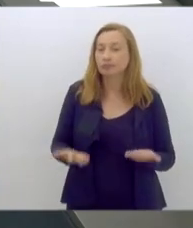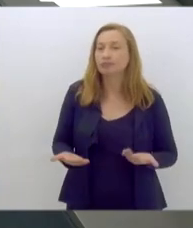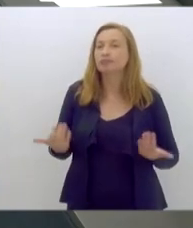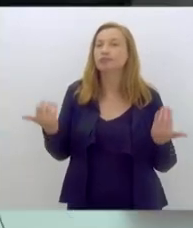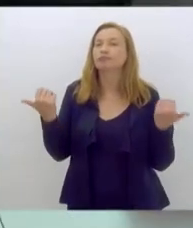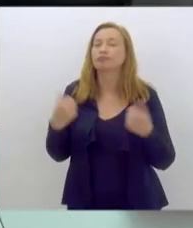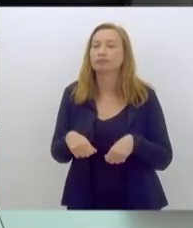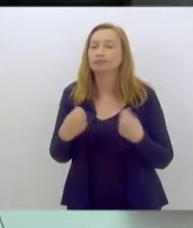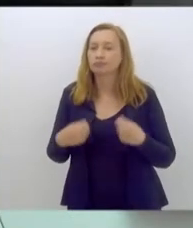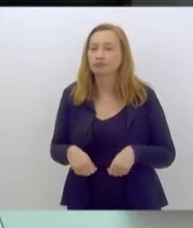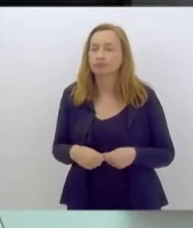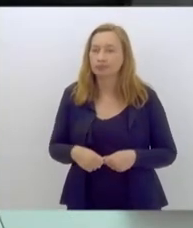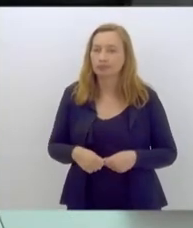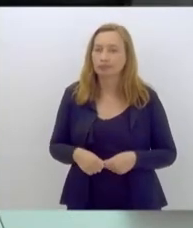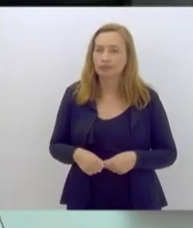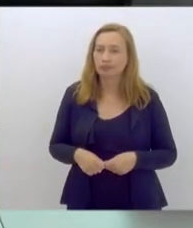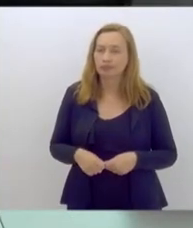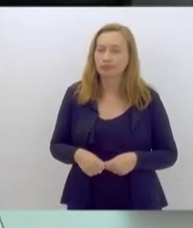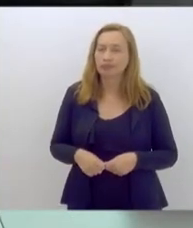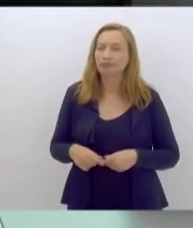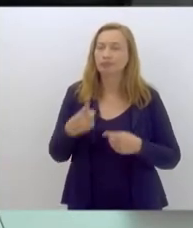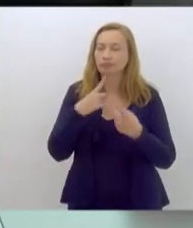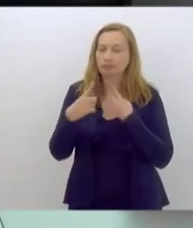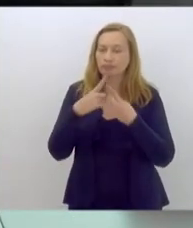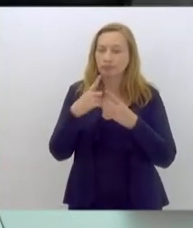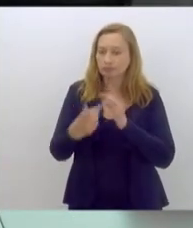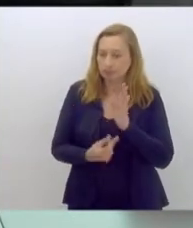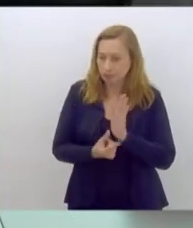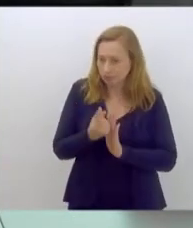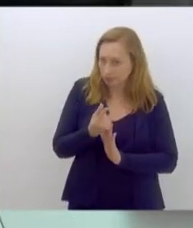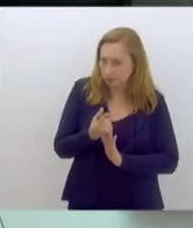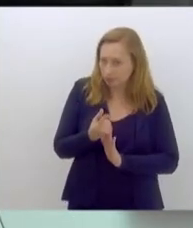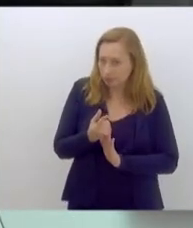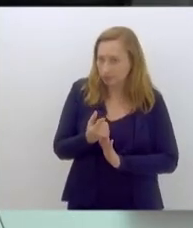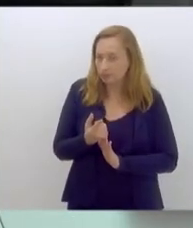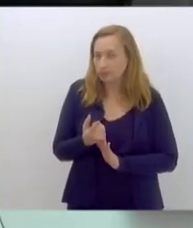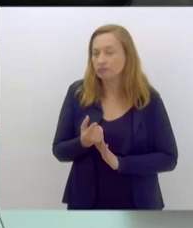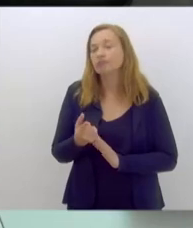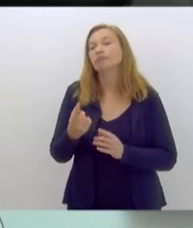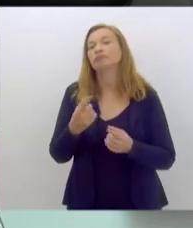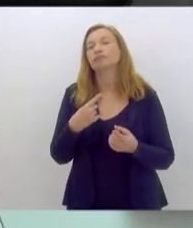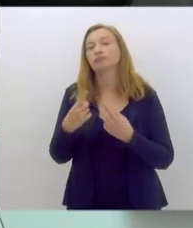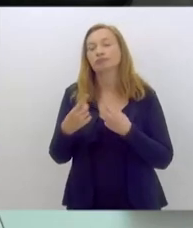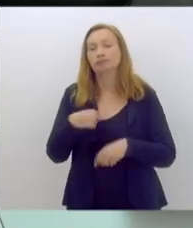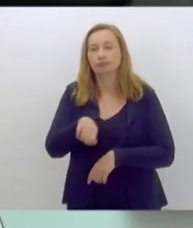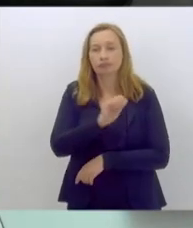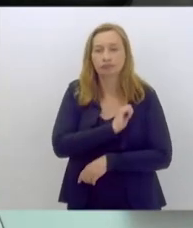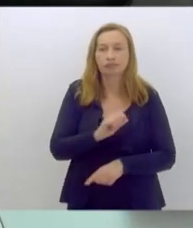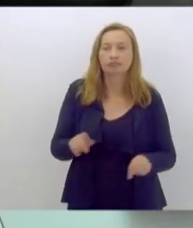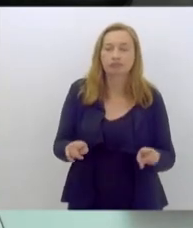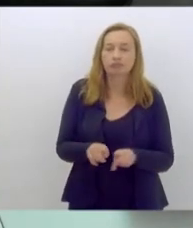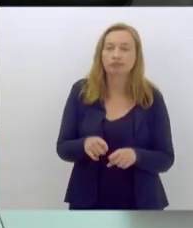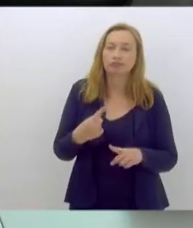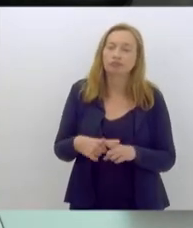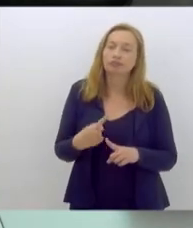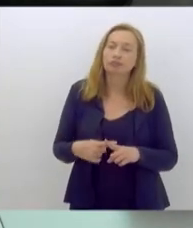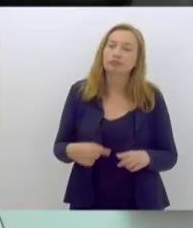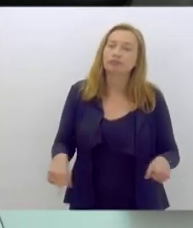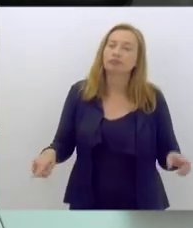precisa eu acho que a gente tá discutindo orçamento e discutiu o regime de recuperação fiscal porque ele só pode